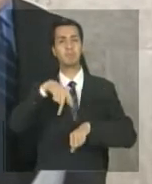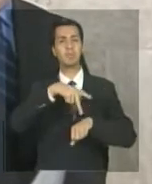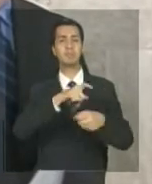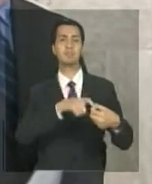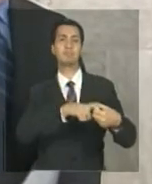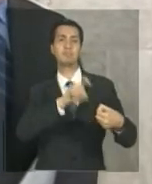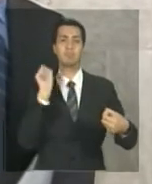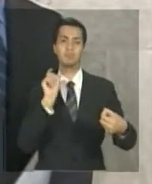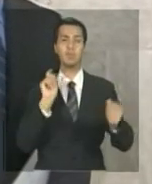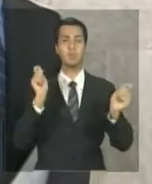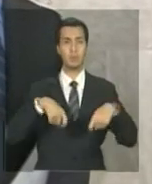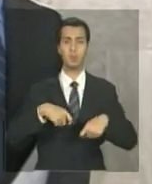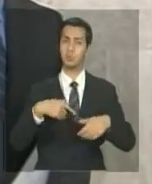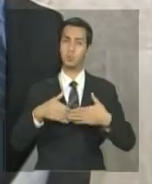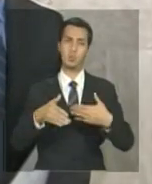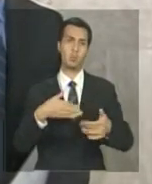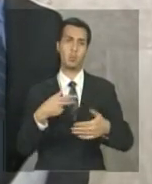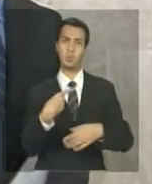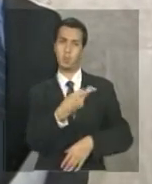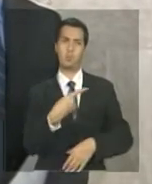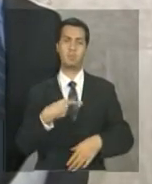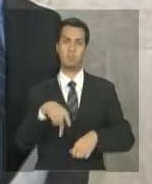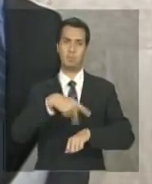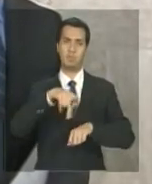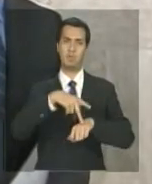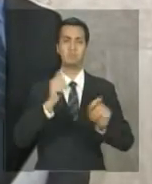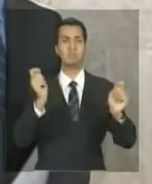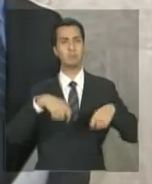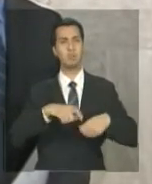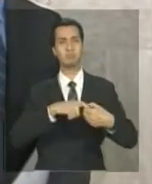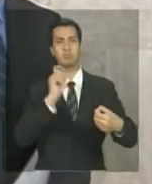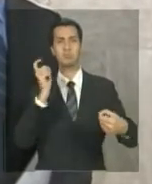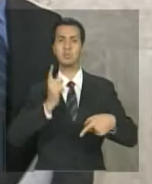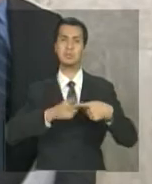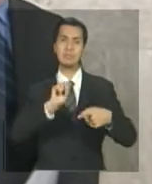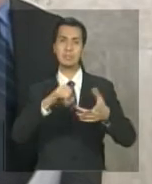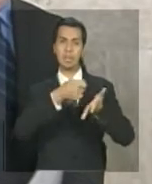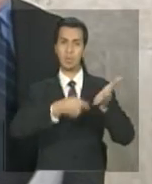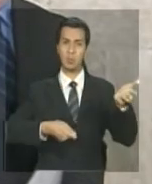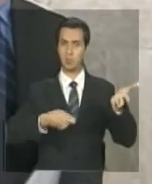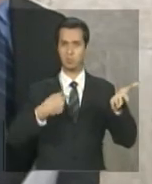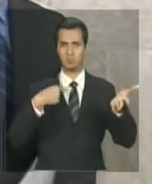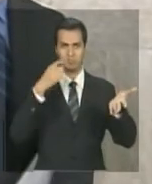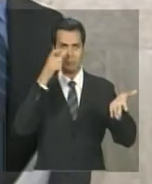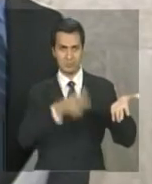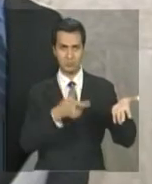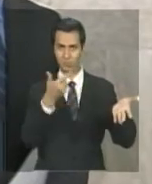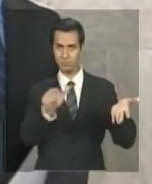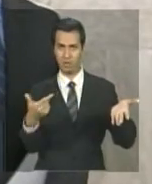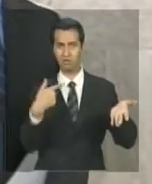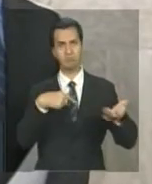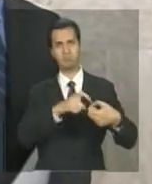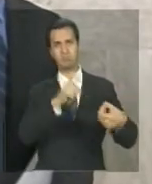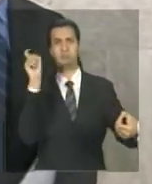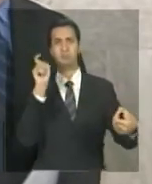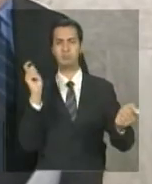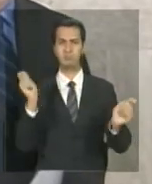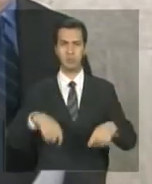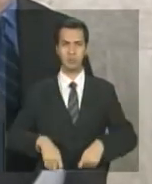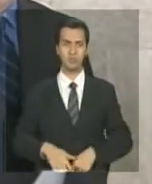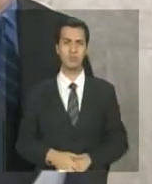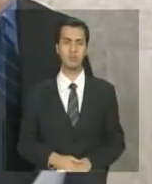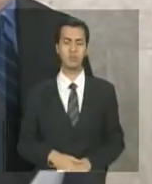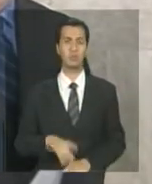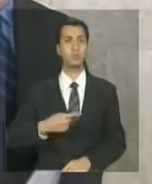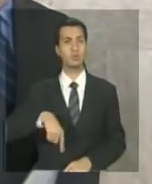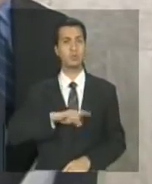por qualquer um dos dois países, caso o acordo deixe de ser interessante. O que nós sugerimos, levantamos